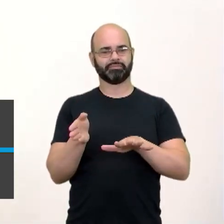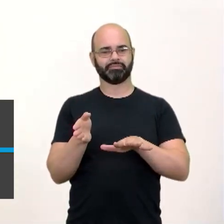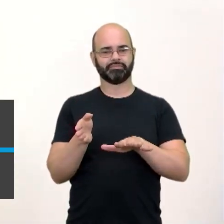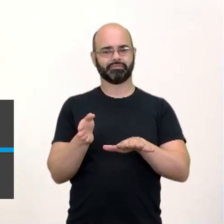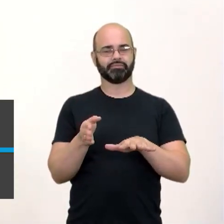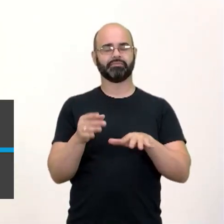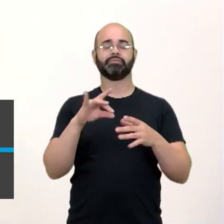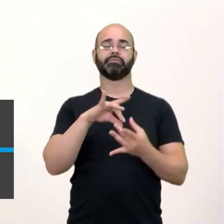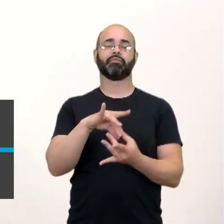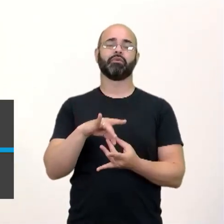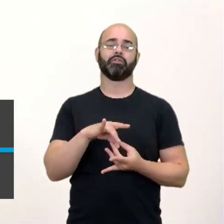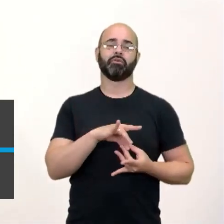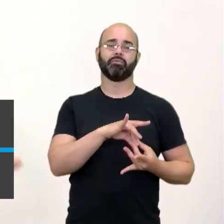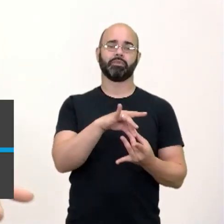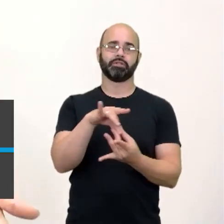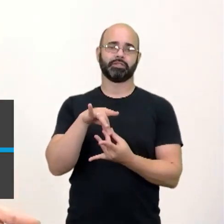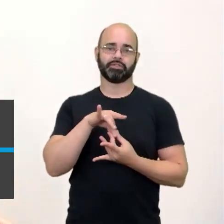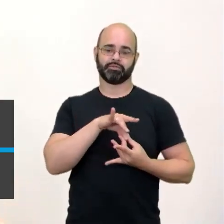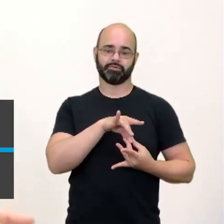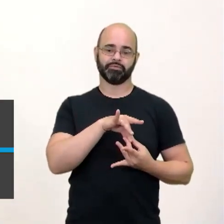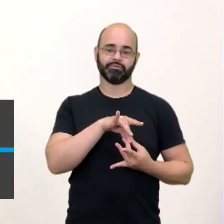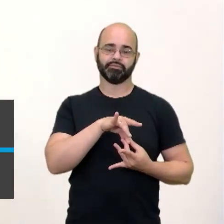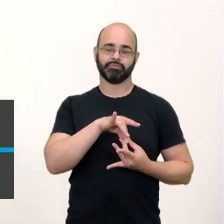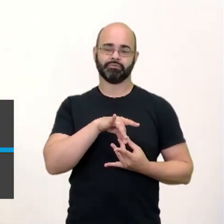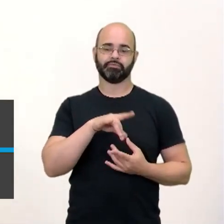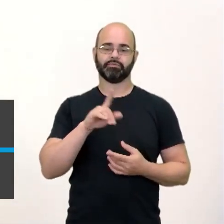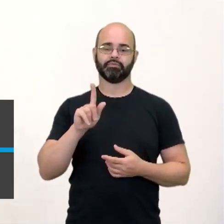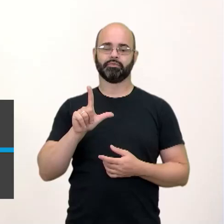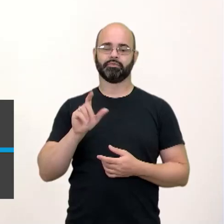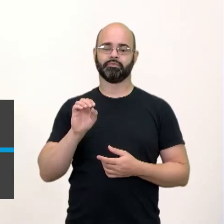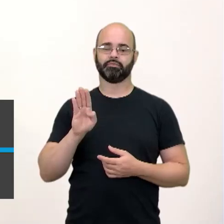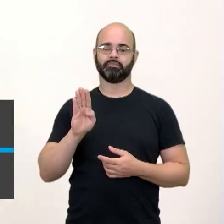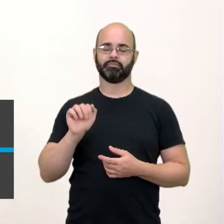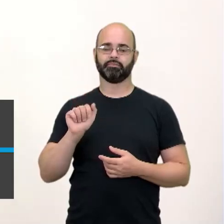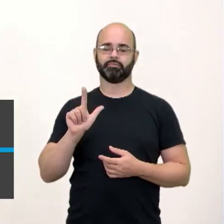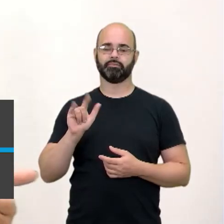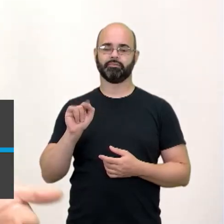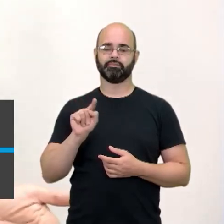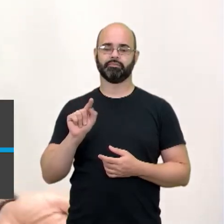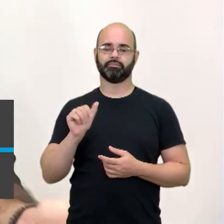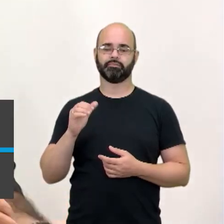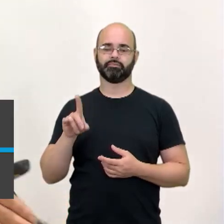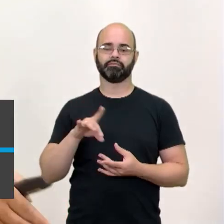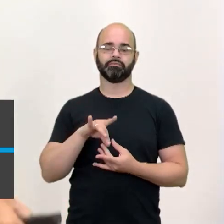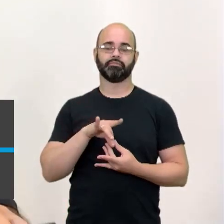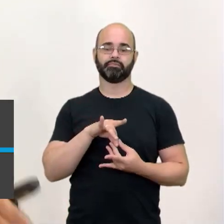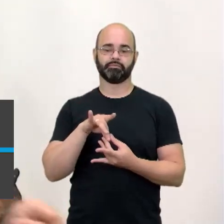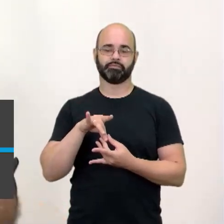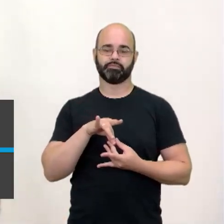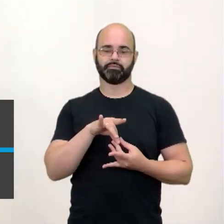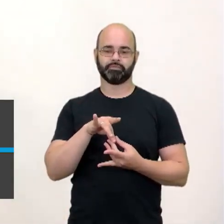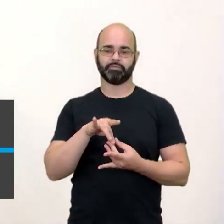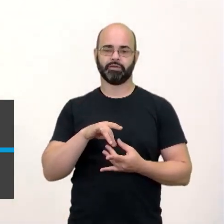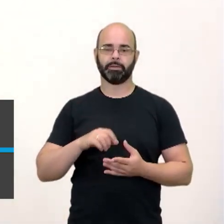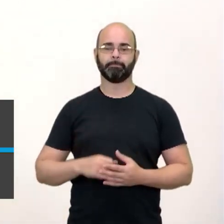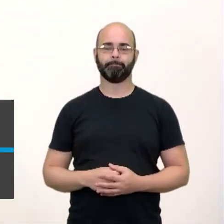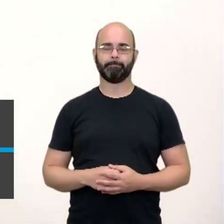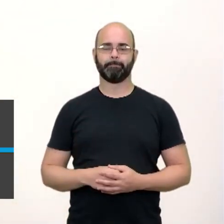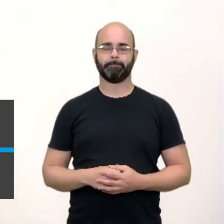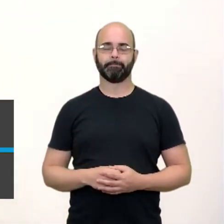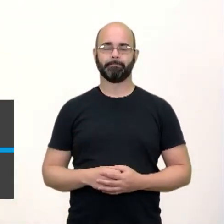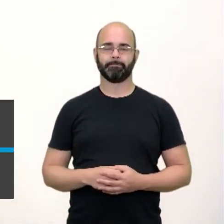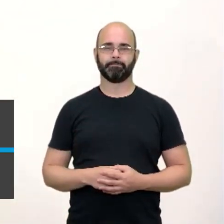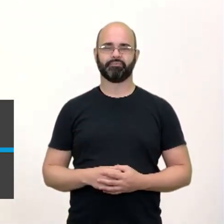da globalização? Porque a globalização, ela trabalha também com os processos de fragmentação. E os processos